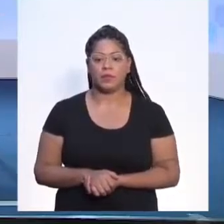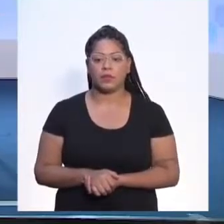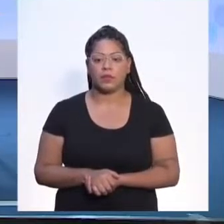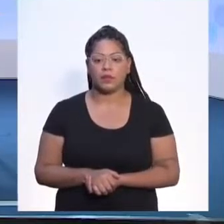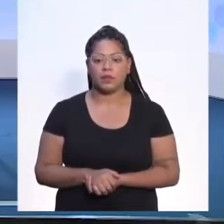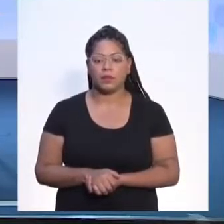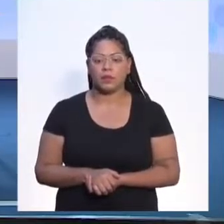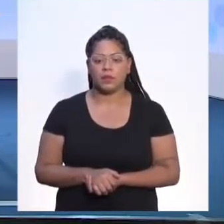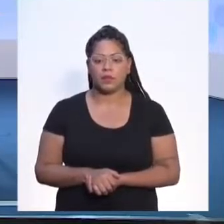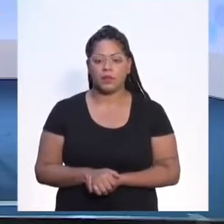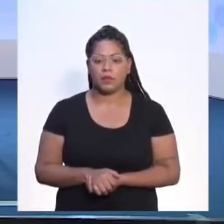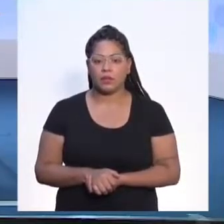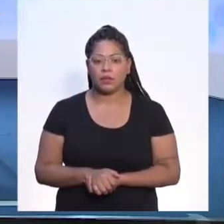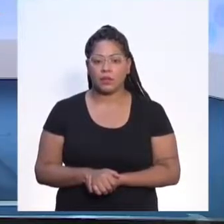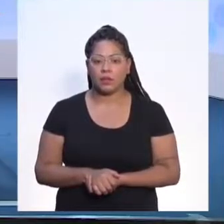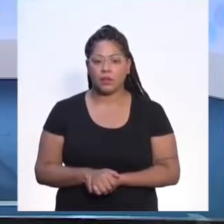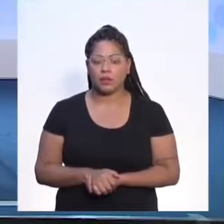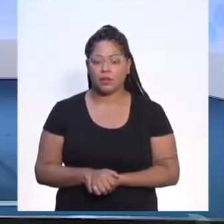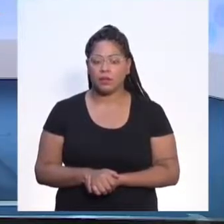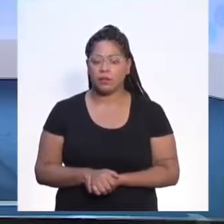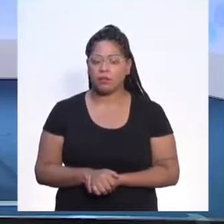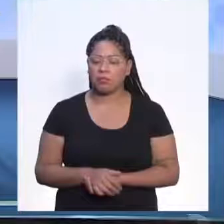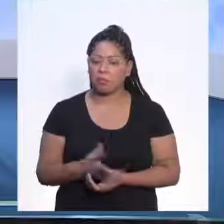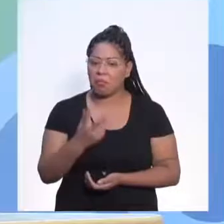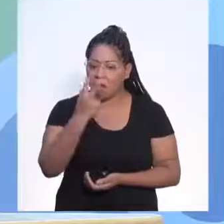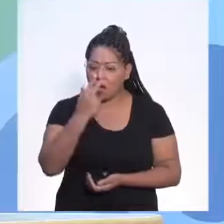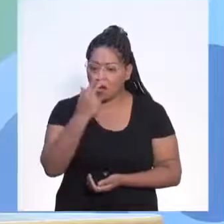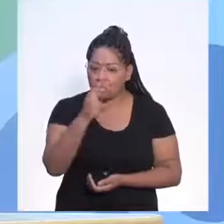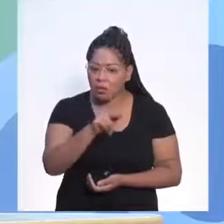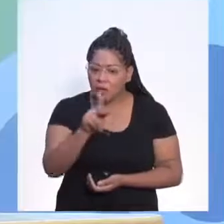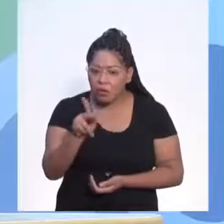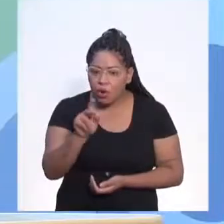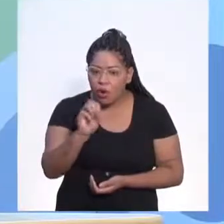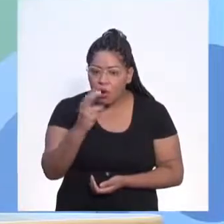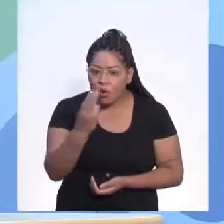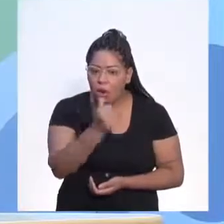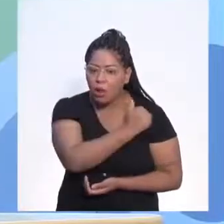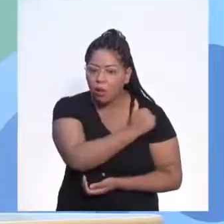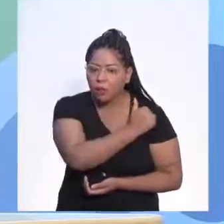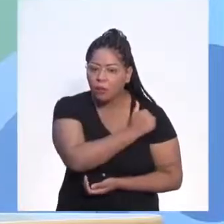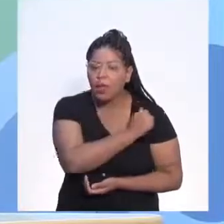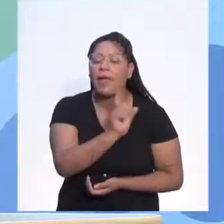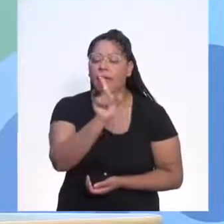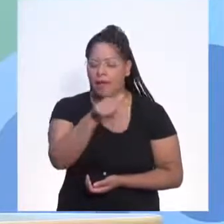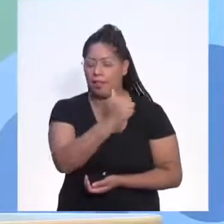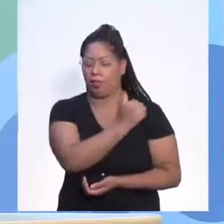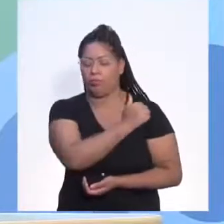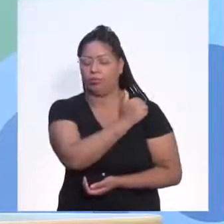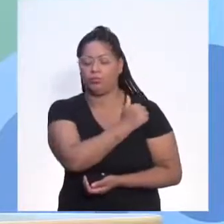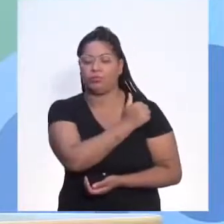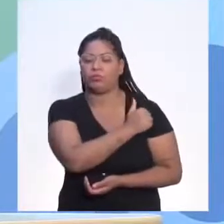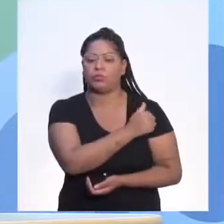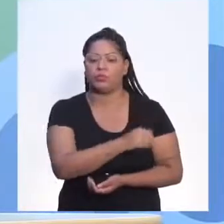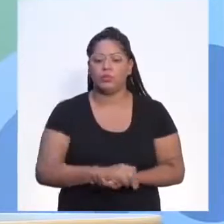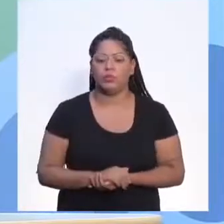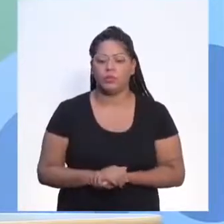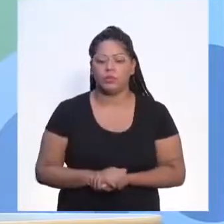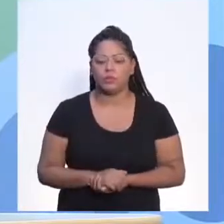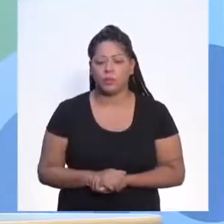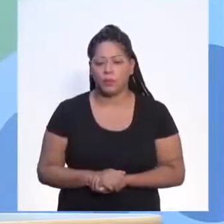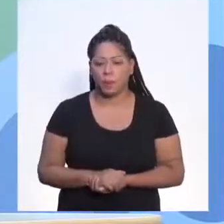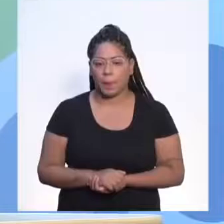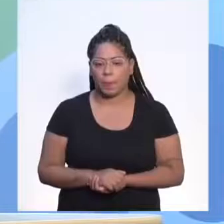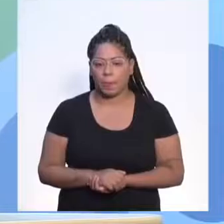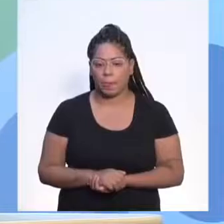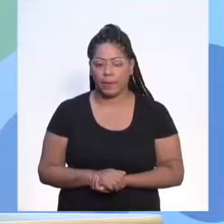Mas não sei nem se era professor. O Gabriel era aluno? Aluno Gabriel.